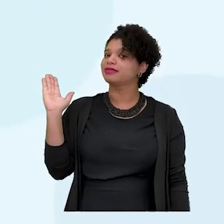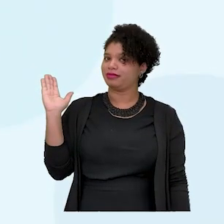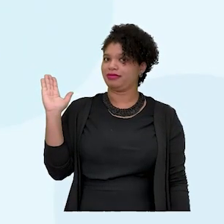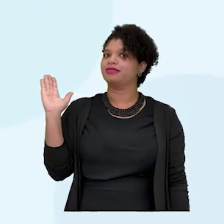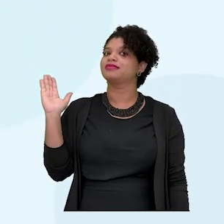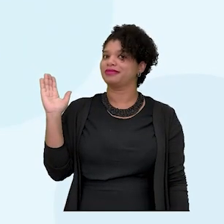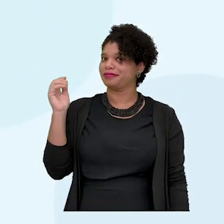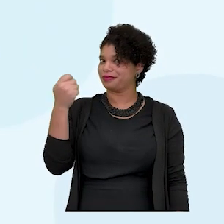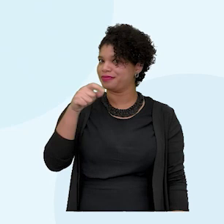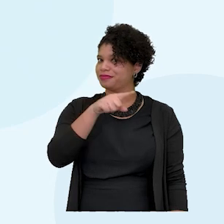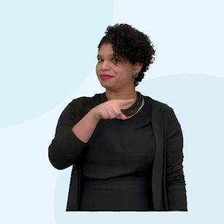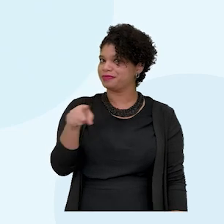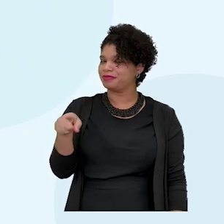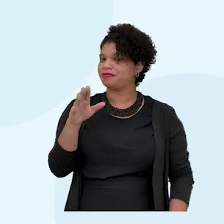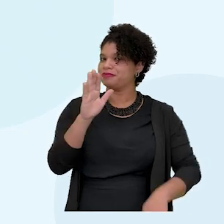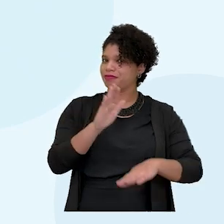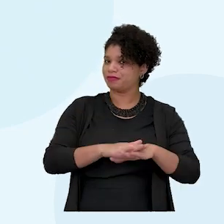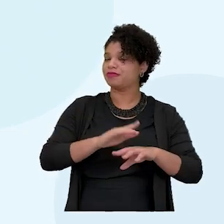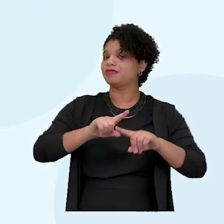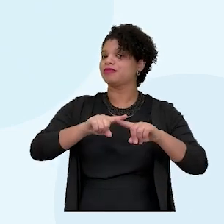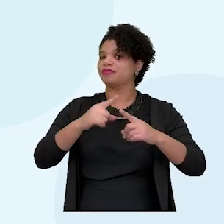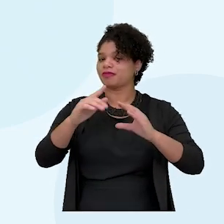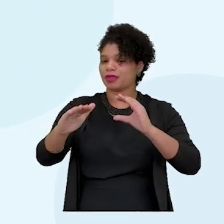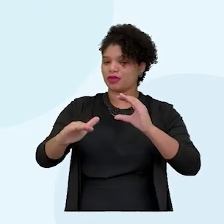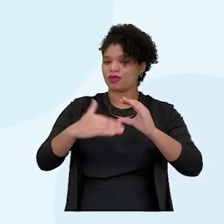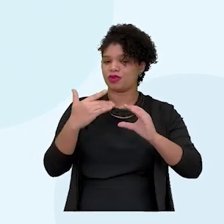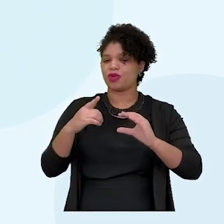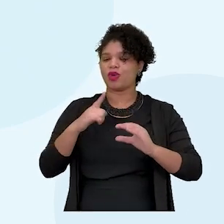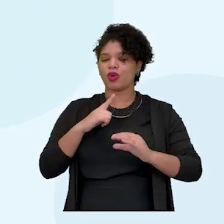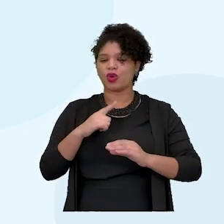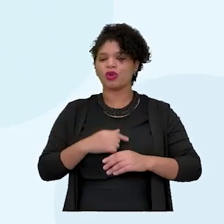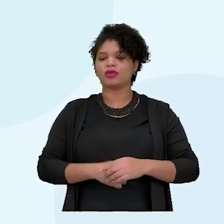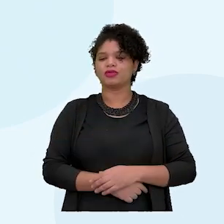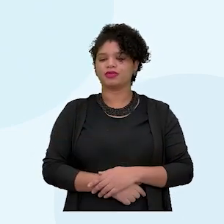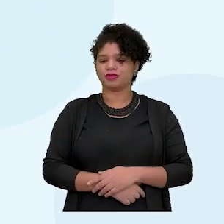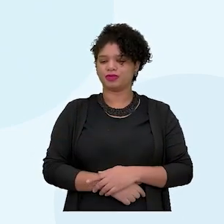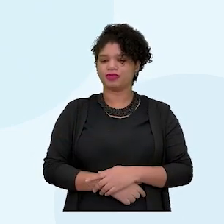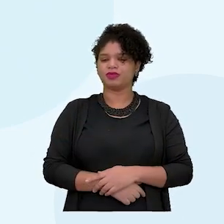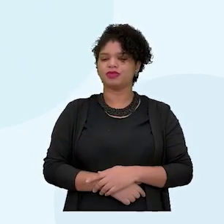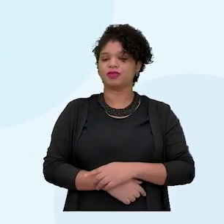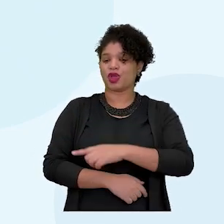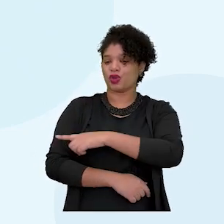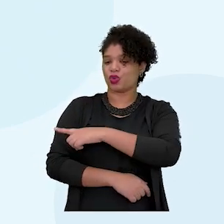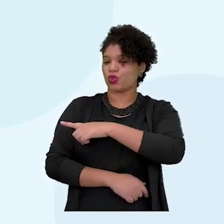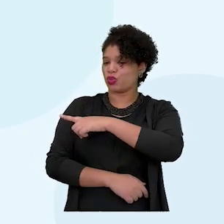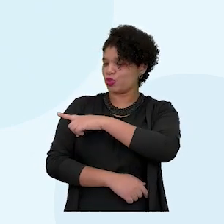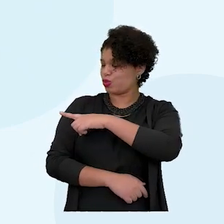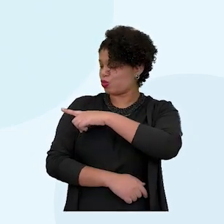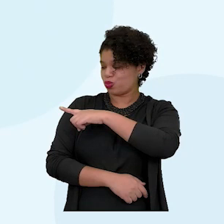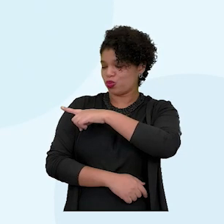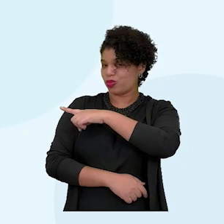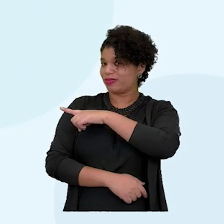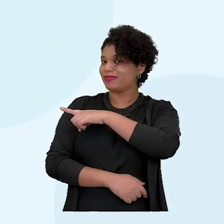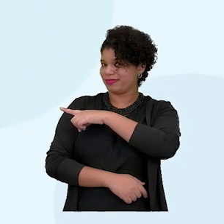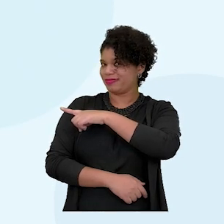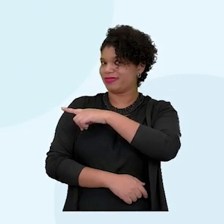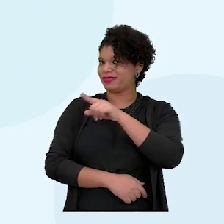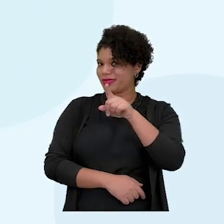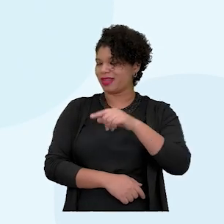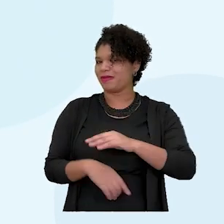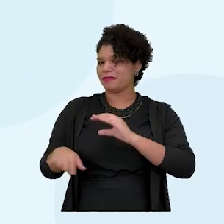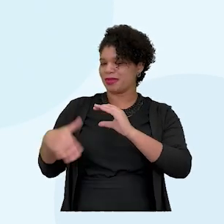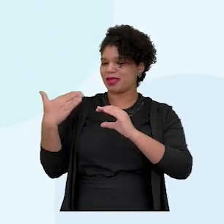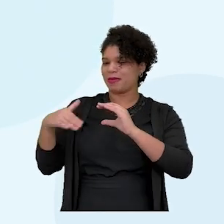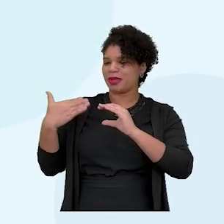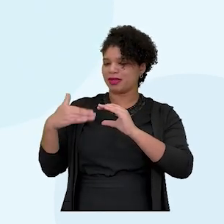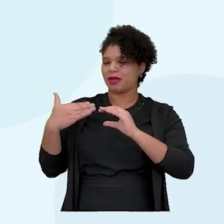Mandem pra gente aqui, uhum, a página Projeto de Vida, gente, ó. @ Projeto de Vida CMSP. Aí vocês